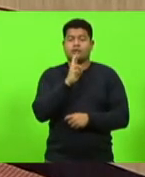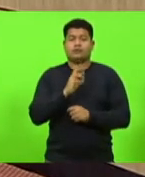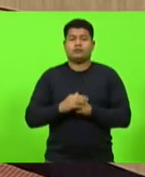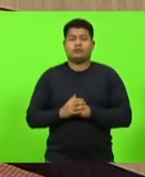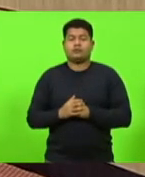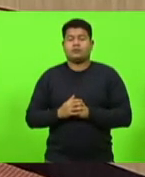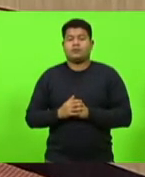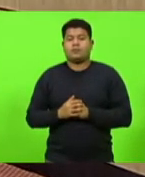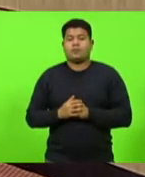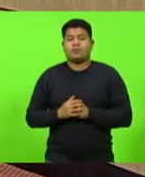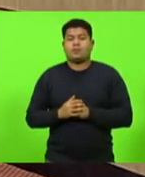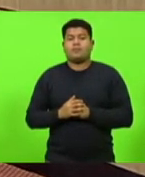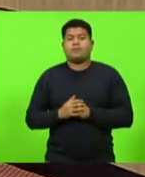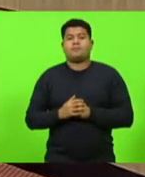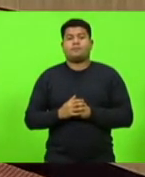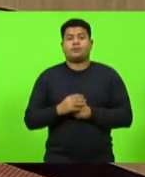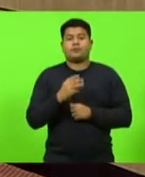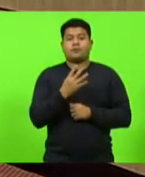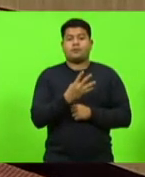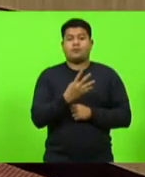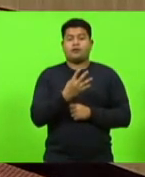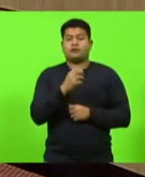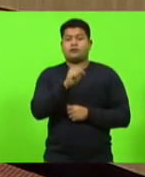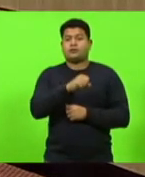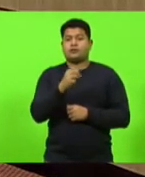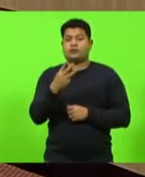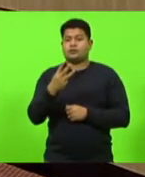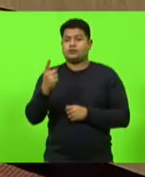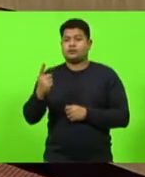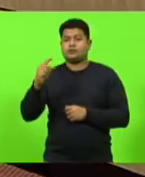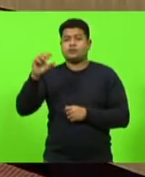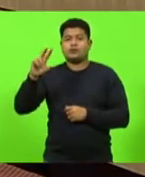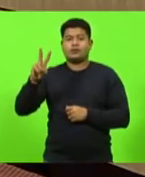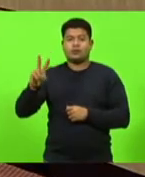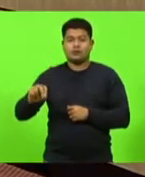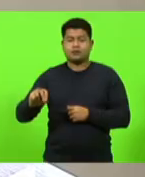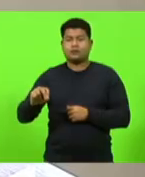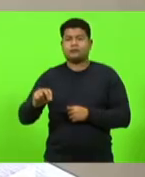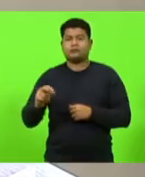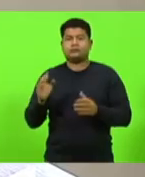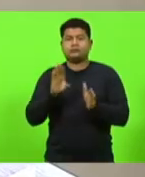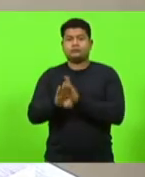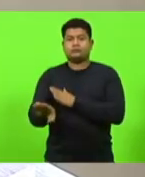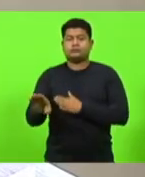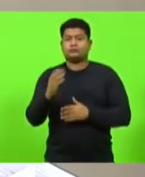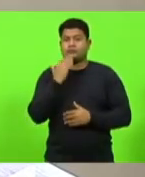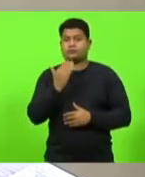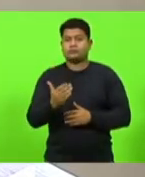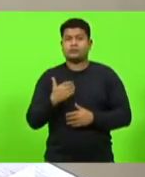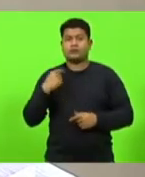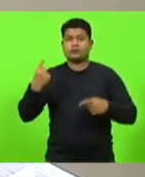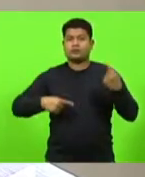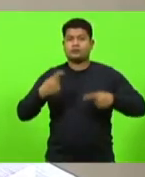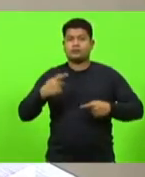4 votos sim, 31 votos não. Rejeitado o requerimento. Em discussão, PDL